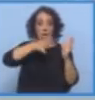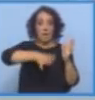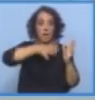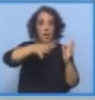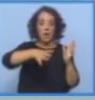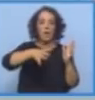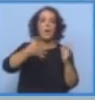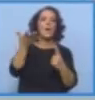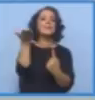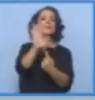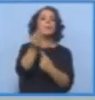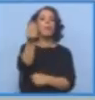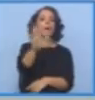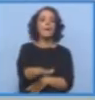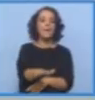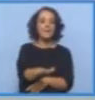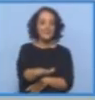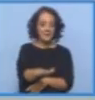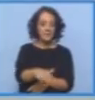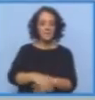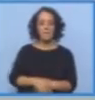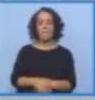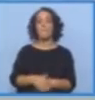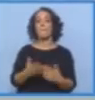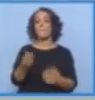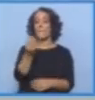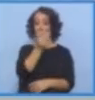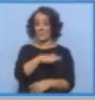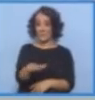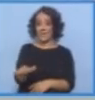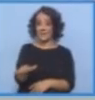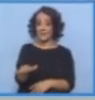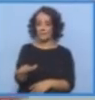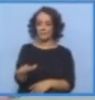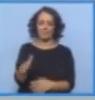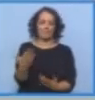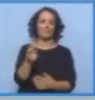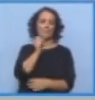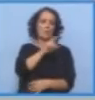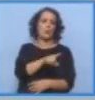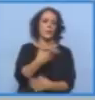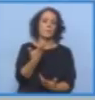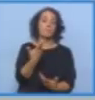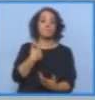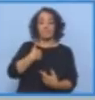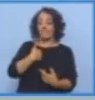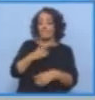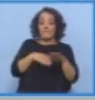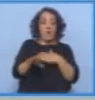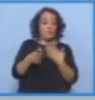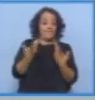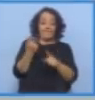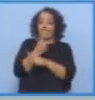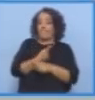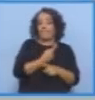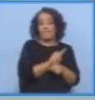exemplo de uma criança. Acerca das crianças, nós podemos ter inúmeras atitudes, não é? No geral,